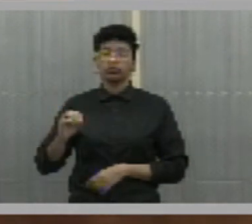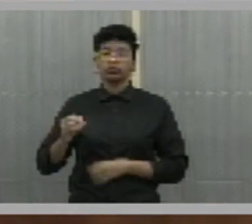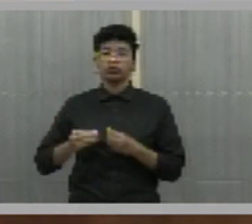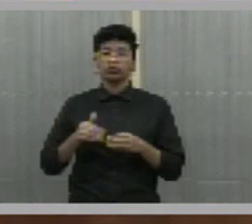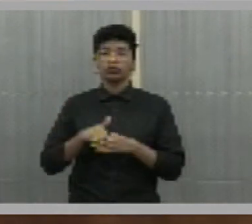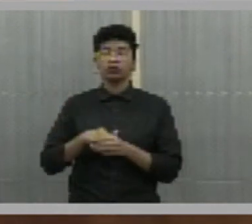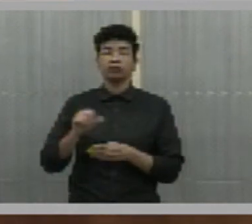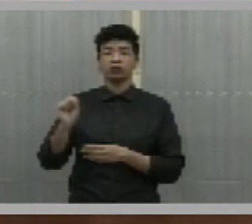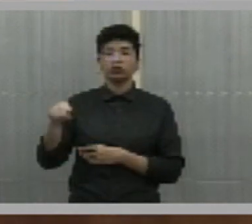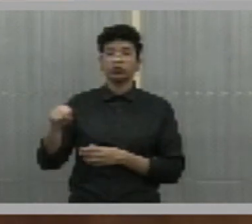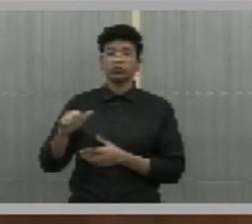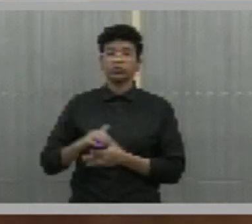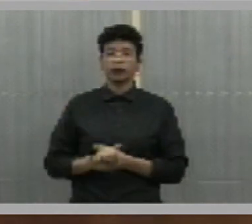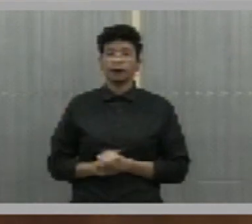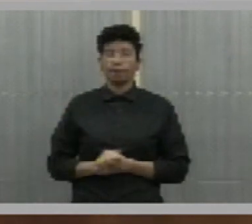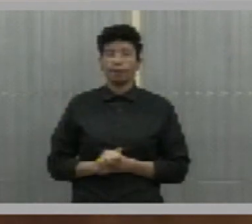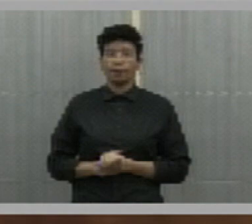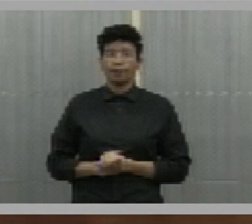Sim.